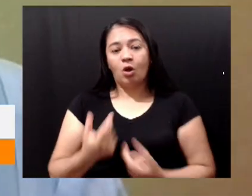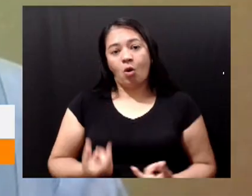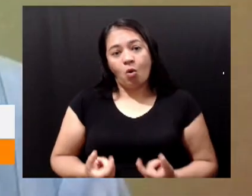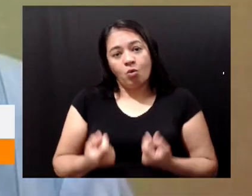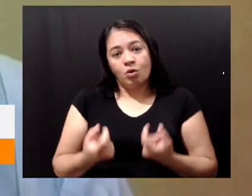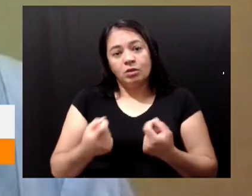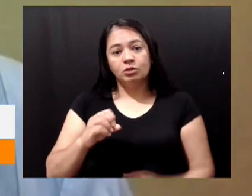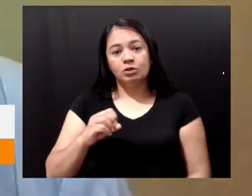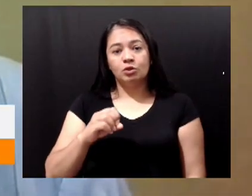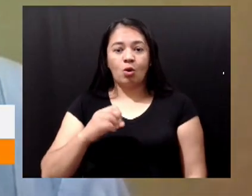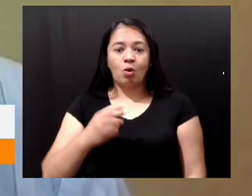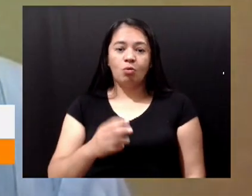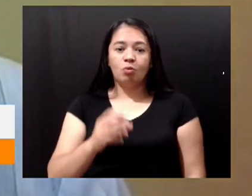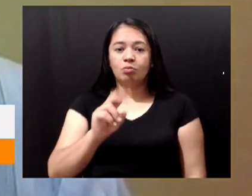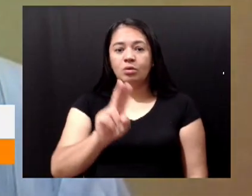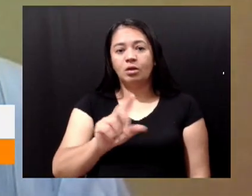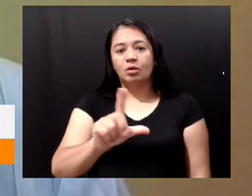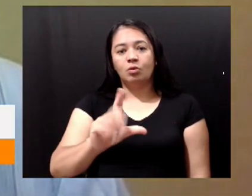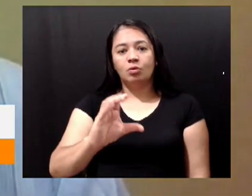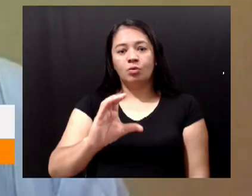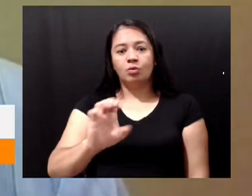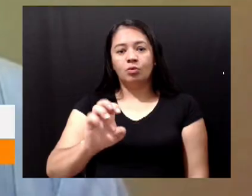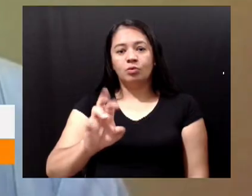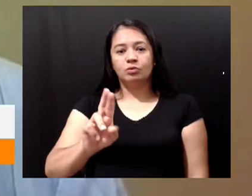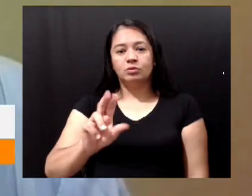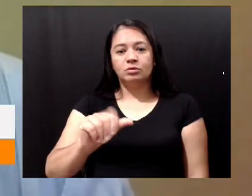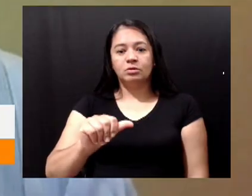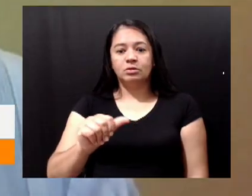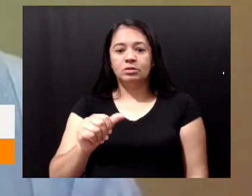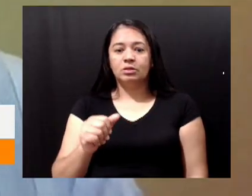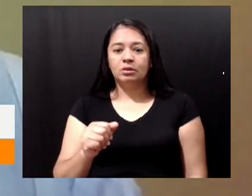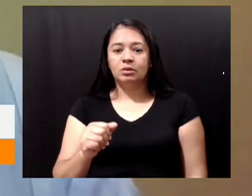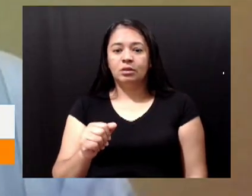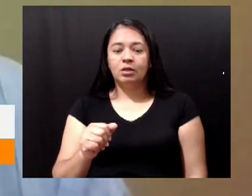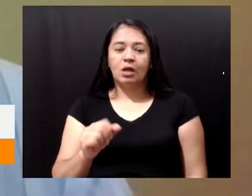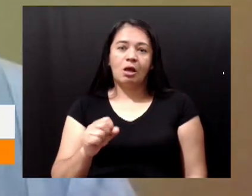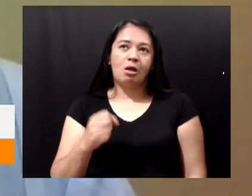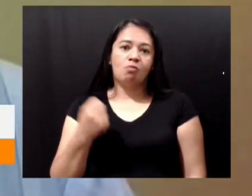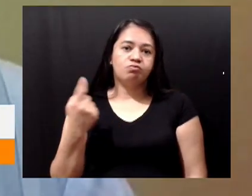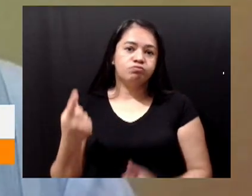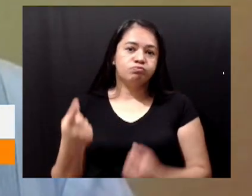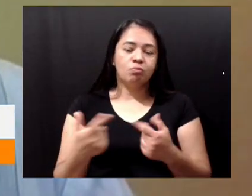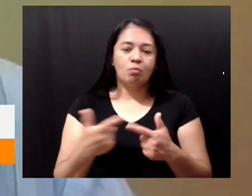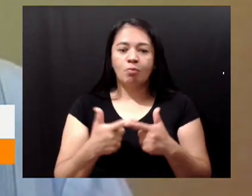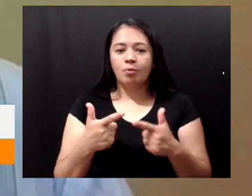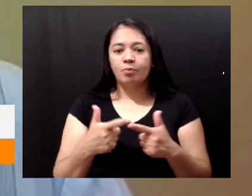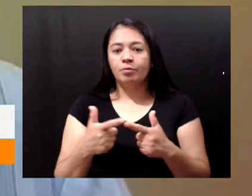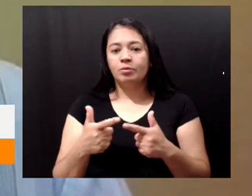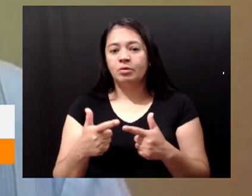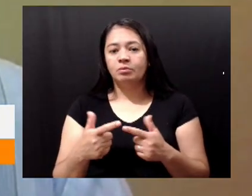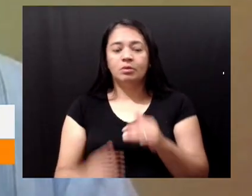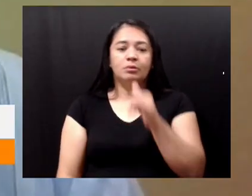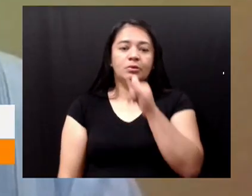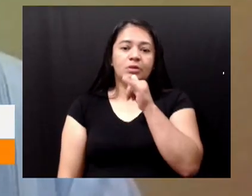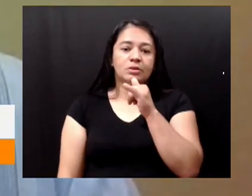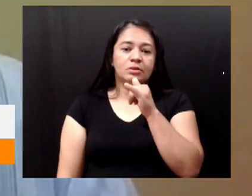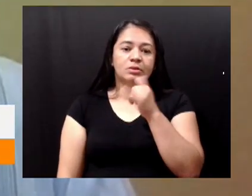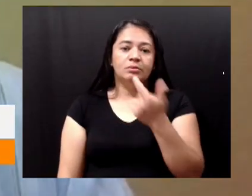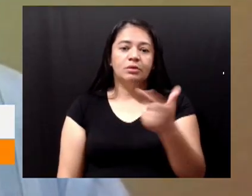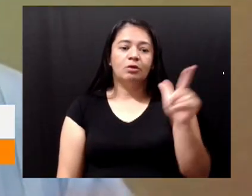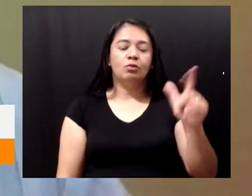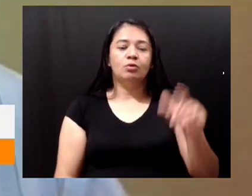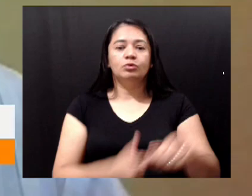Enfim, algum problema que, na verdade, requer o encaminhamento, por exemplo, nesse caso, para um gastroenterologista. E a pessoa não